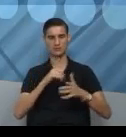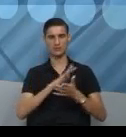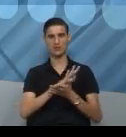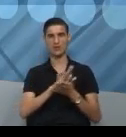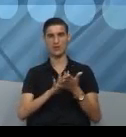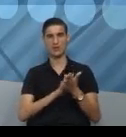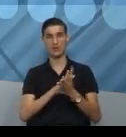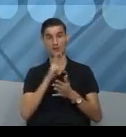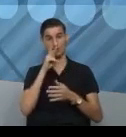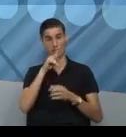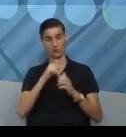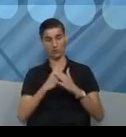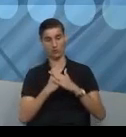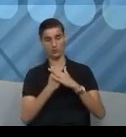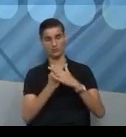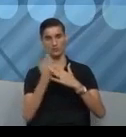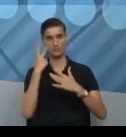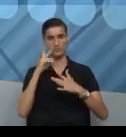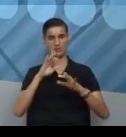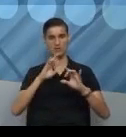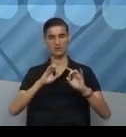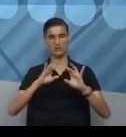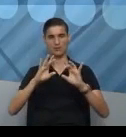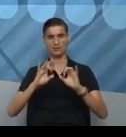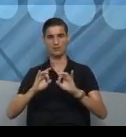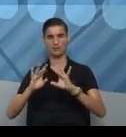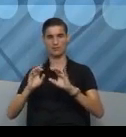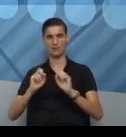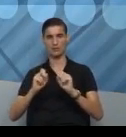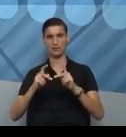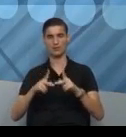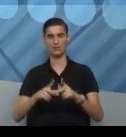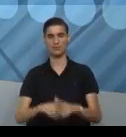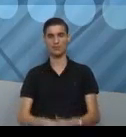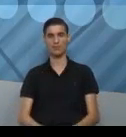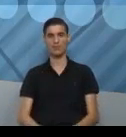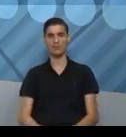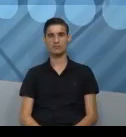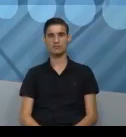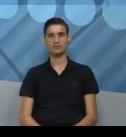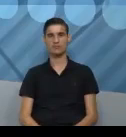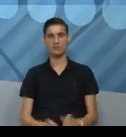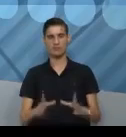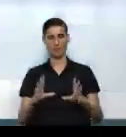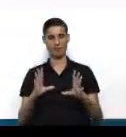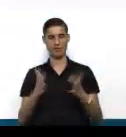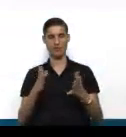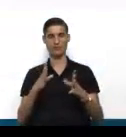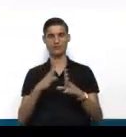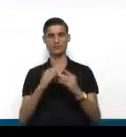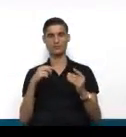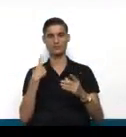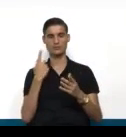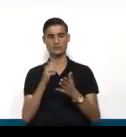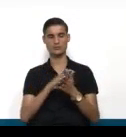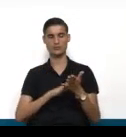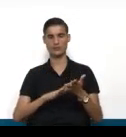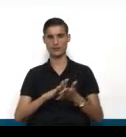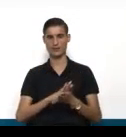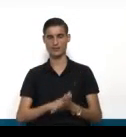nenhuma força que atingiu essa corda, tá bom? Vamos resolver a nossa situação problema.